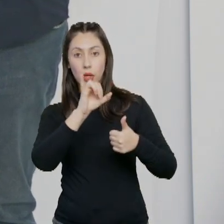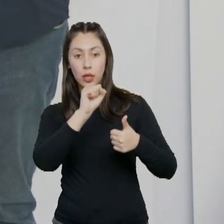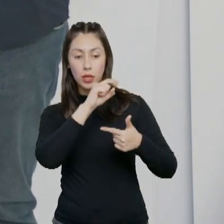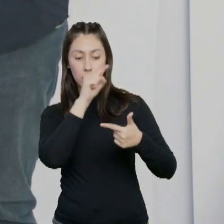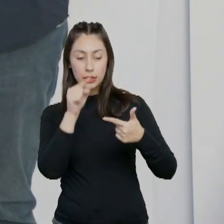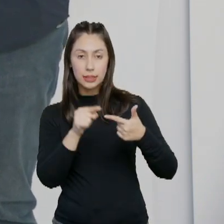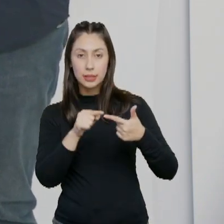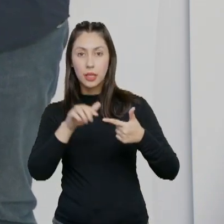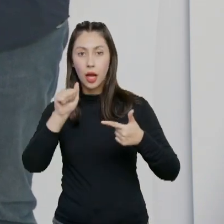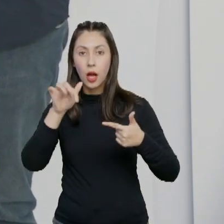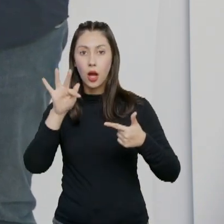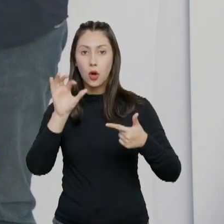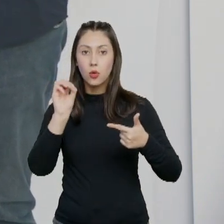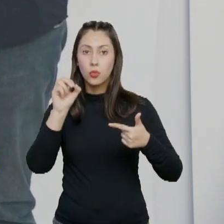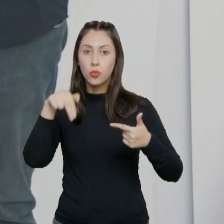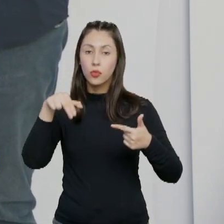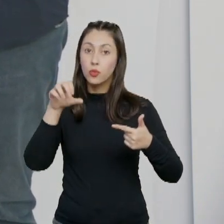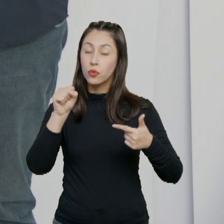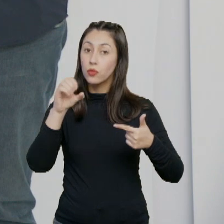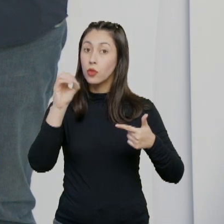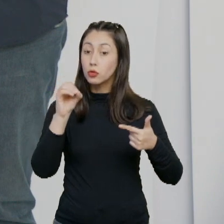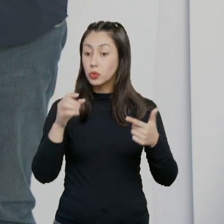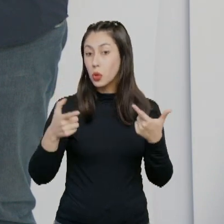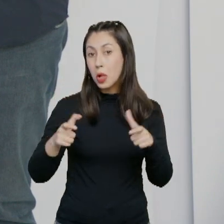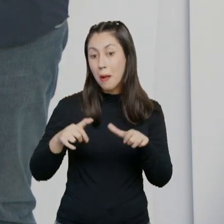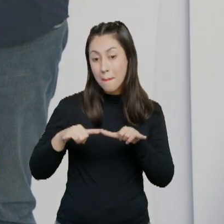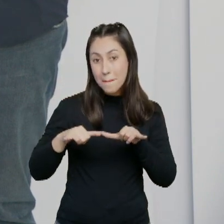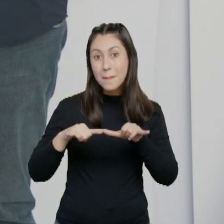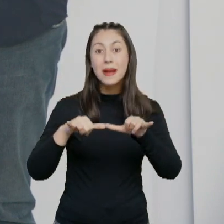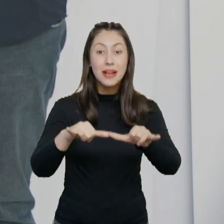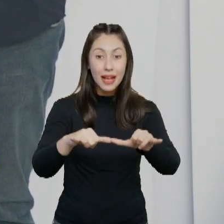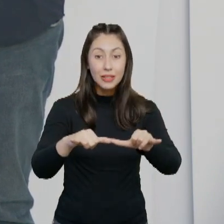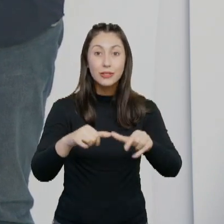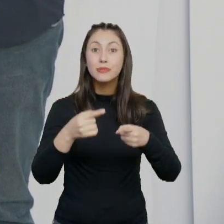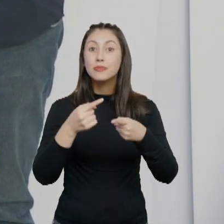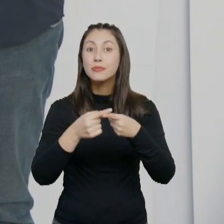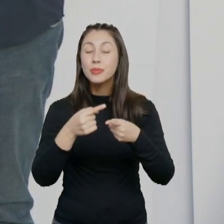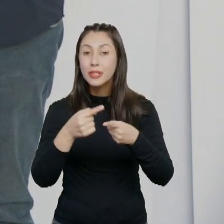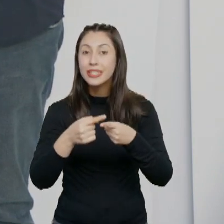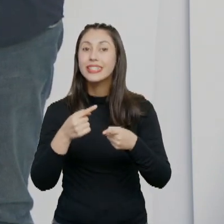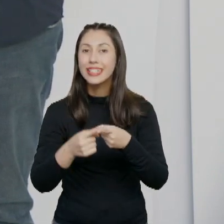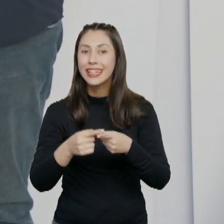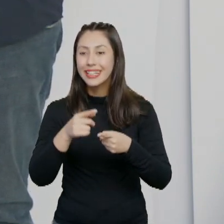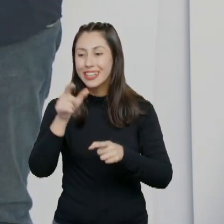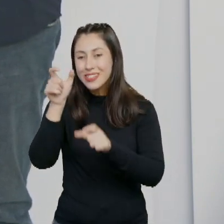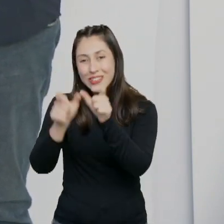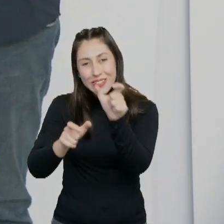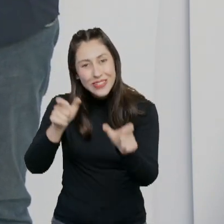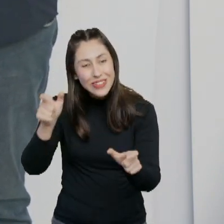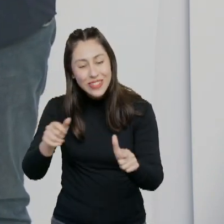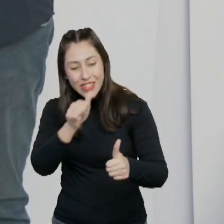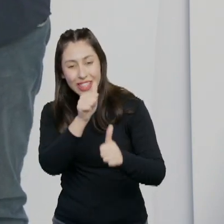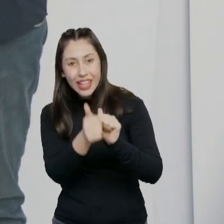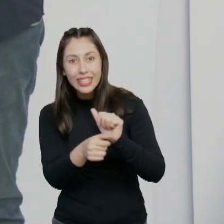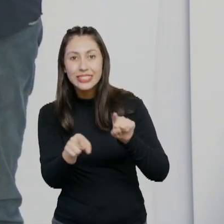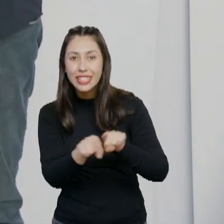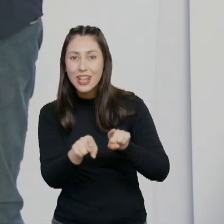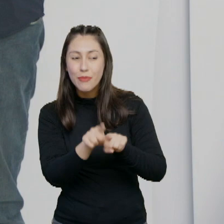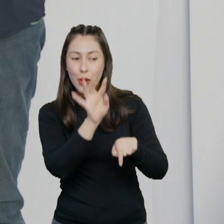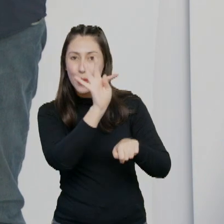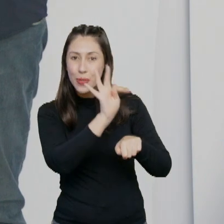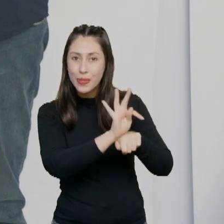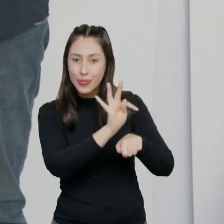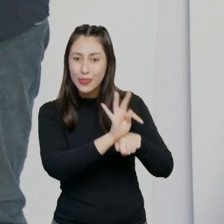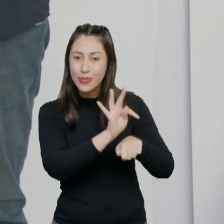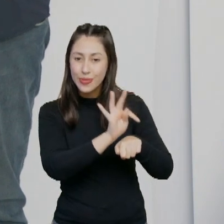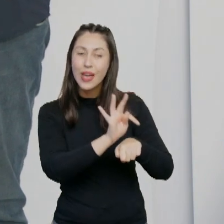da equipe do São José Sub-22 num supermercado daqui de São José, porque os atletas e tanto o Cris Ahmed, que é o auxiliar técnico